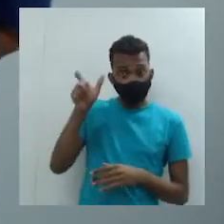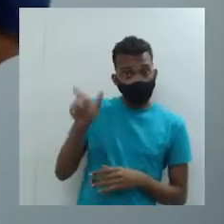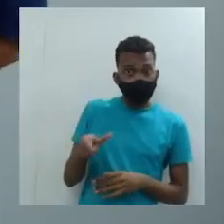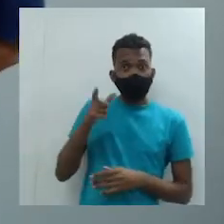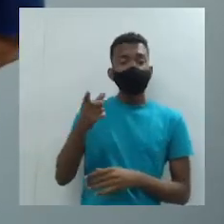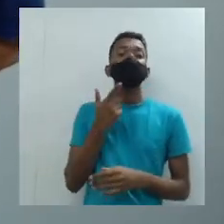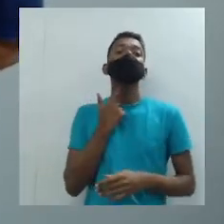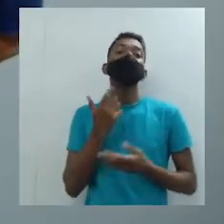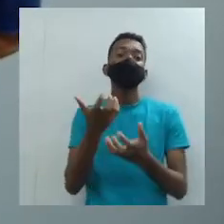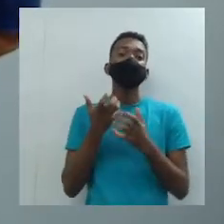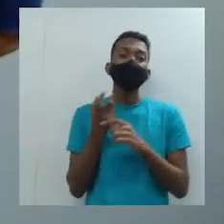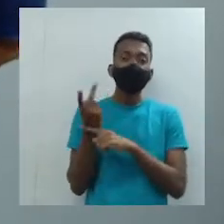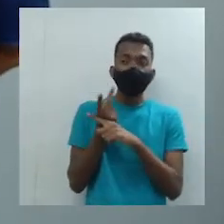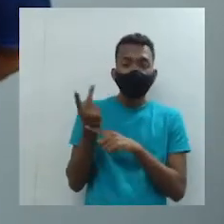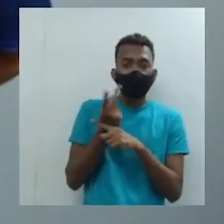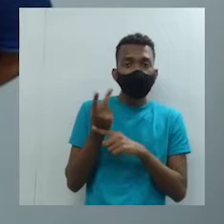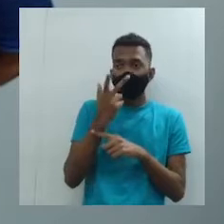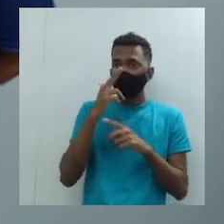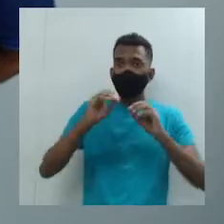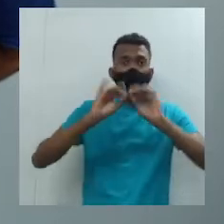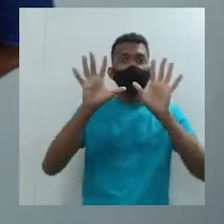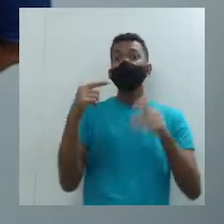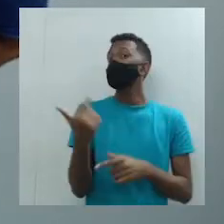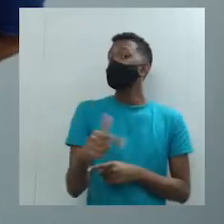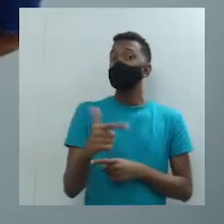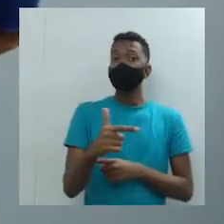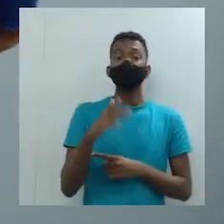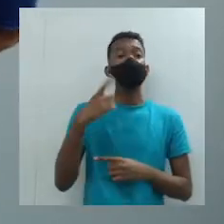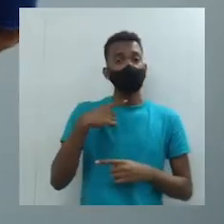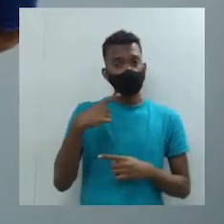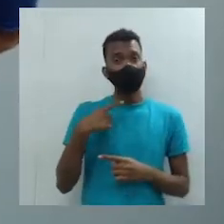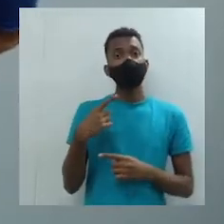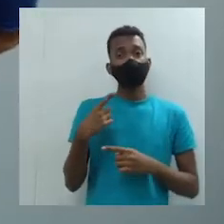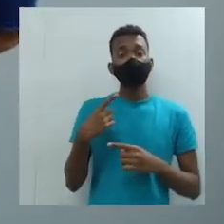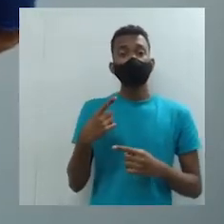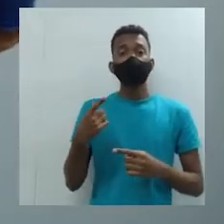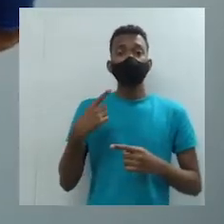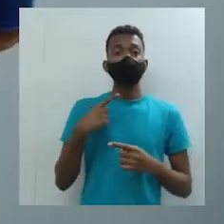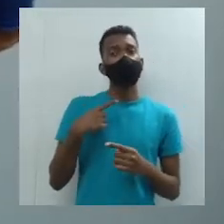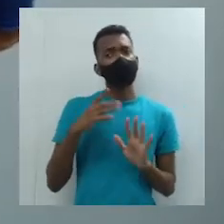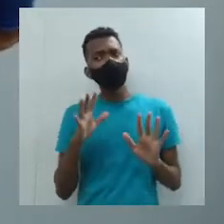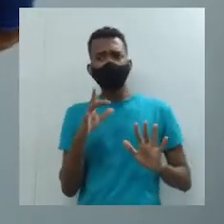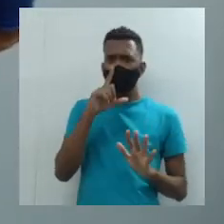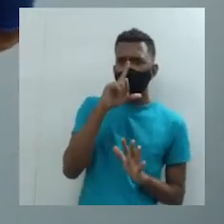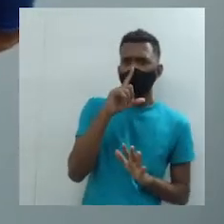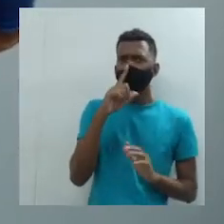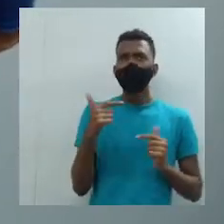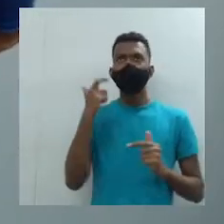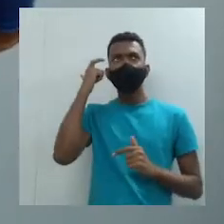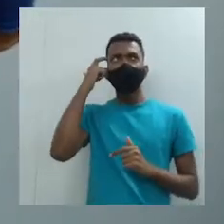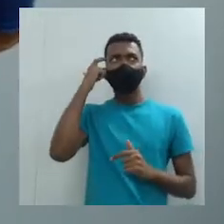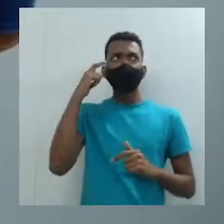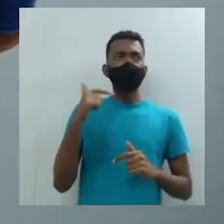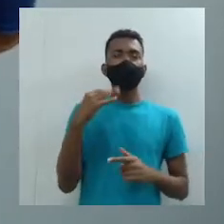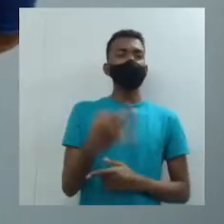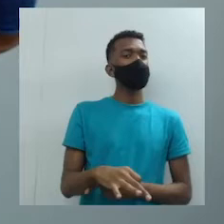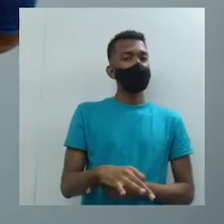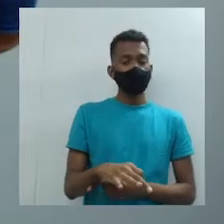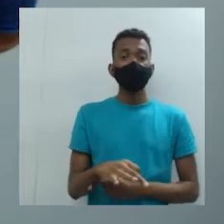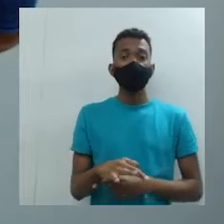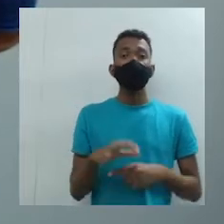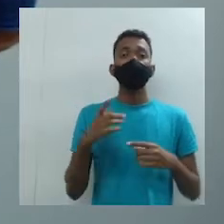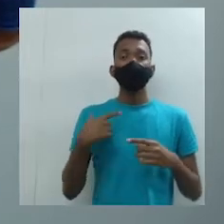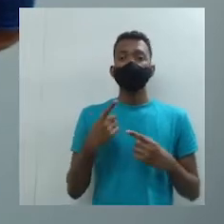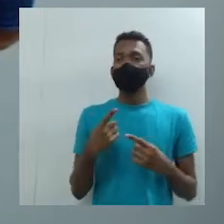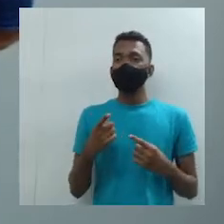procurando não esteja muito claro, há um risco aí, a questão da incerteza. Humilde me convoco e